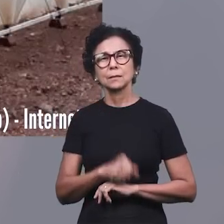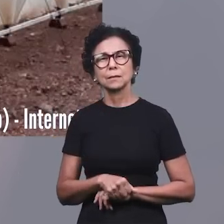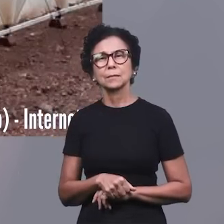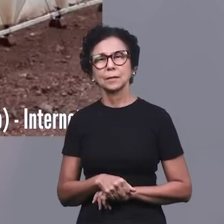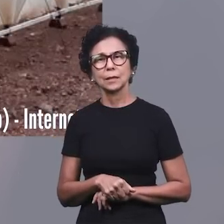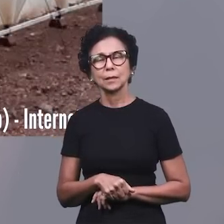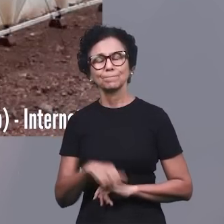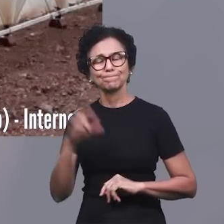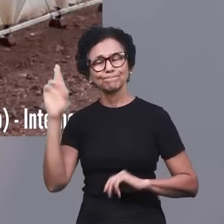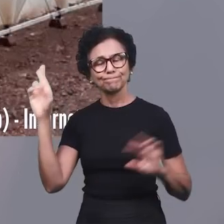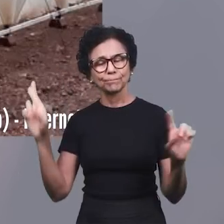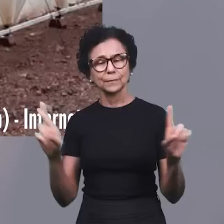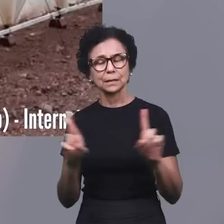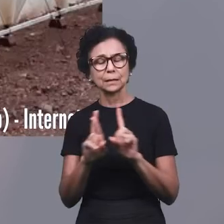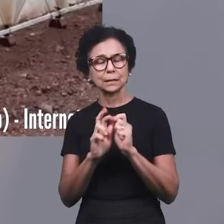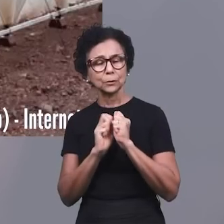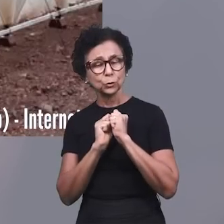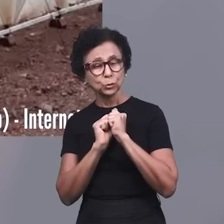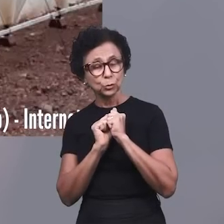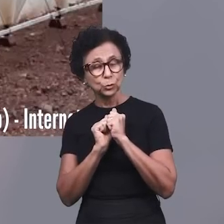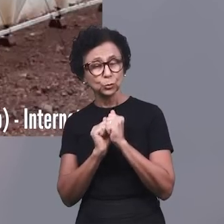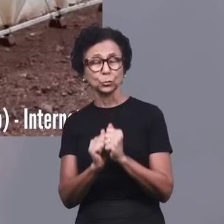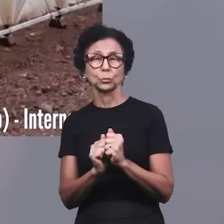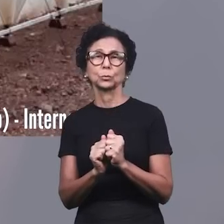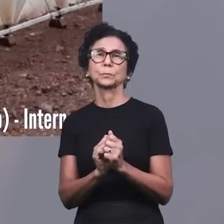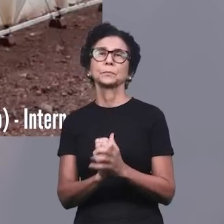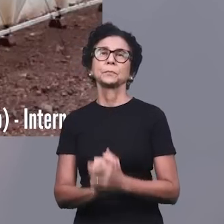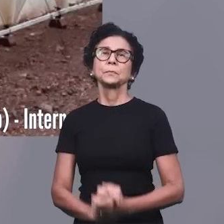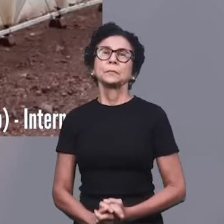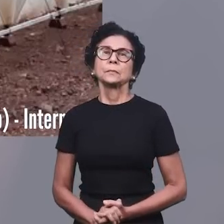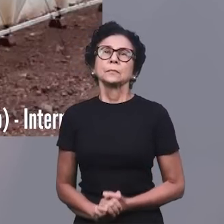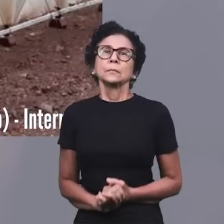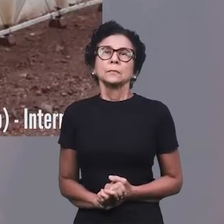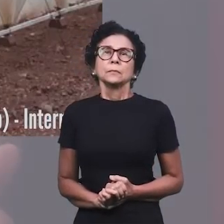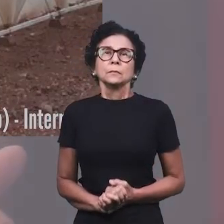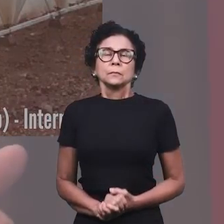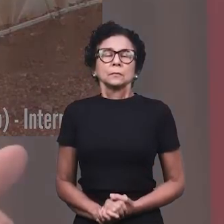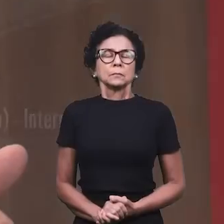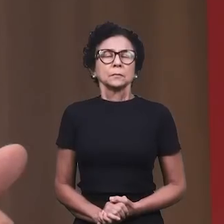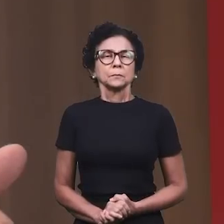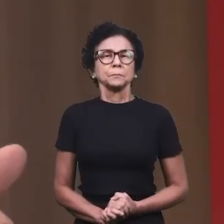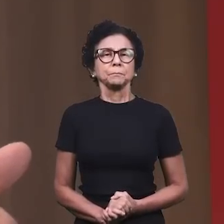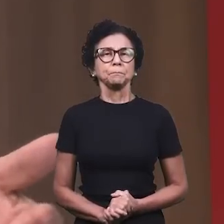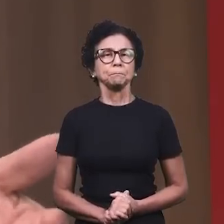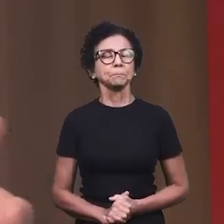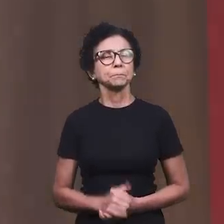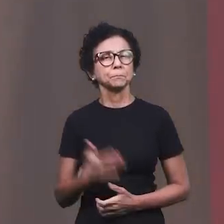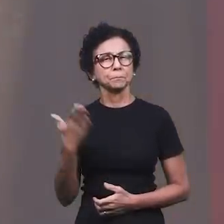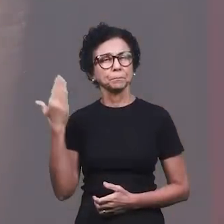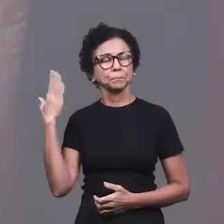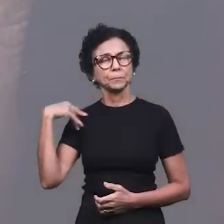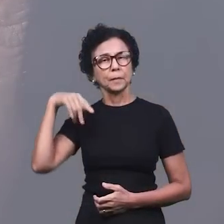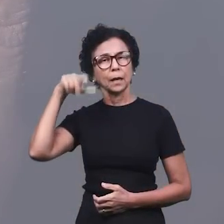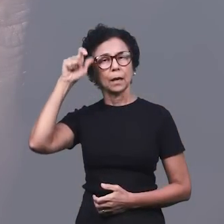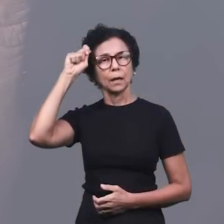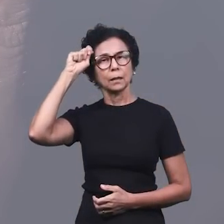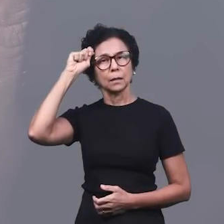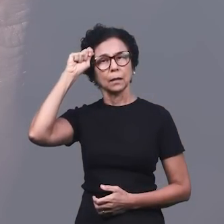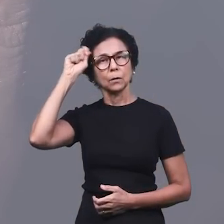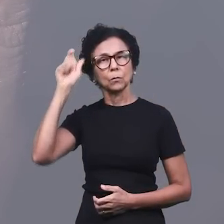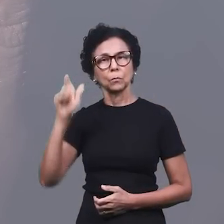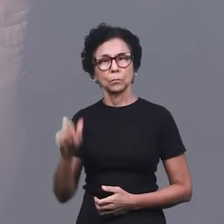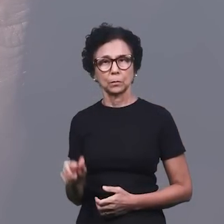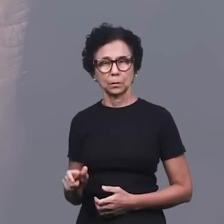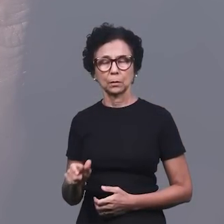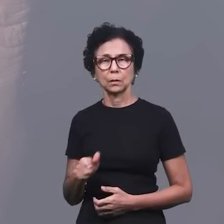estar próximo do homem, se relacionar com o homem. Vemos isso desde Adão, né, quando